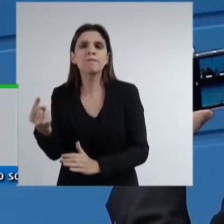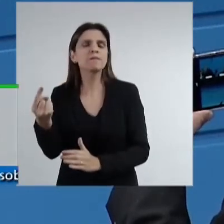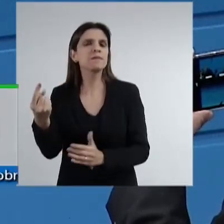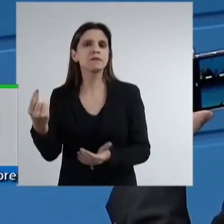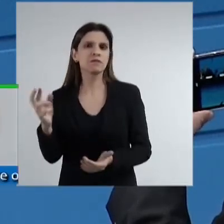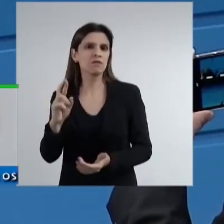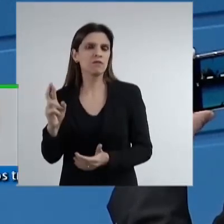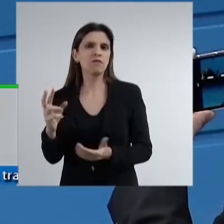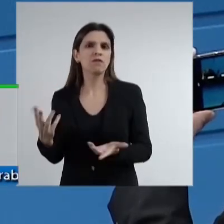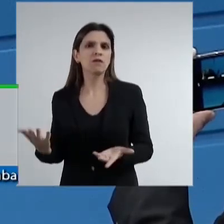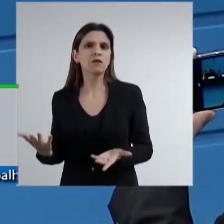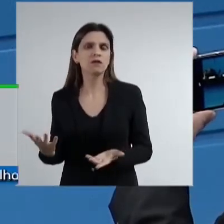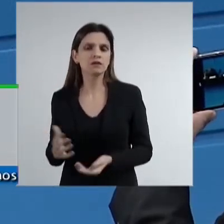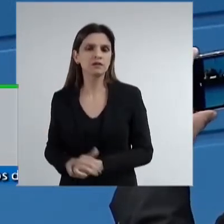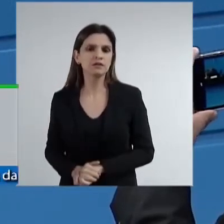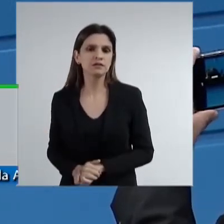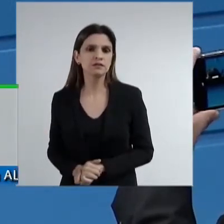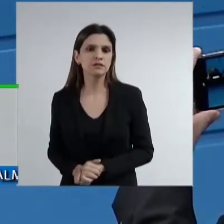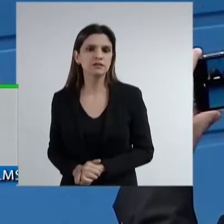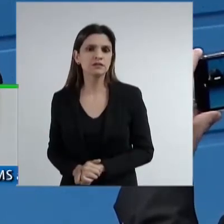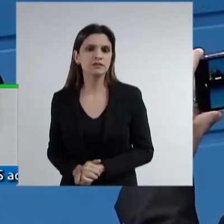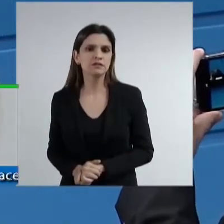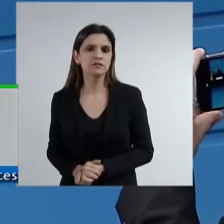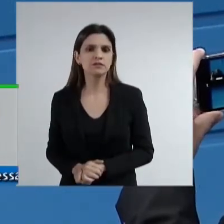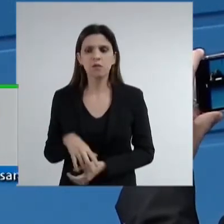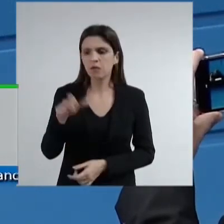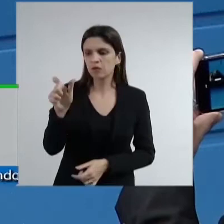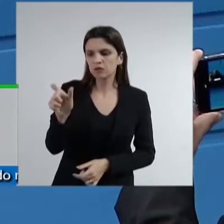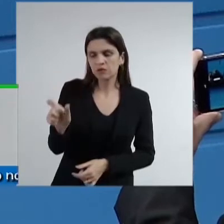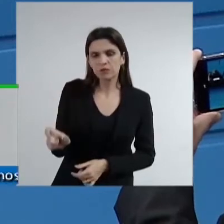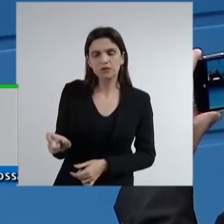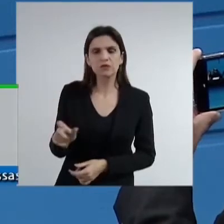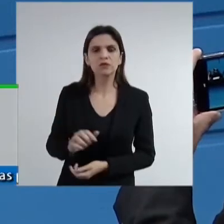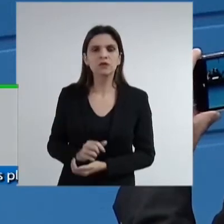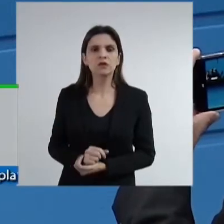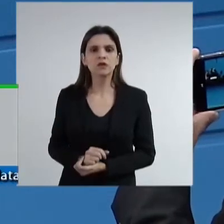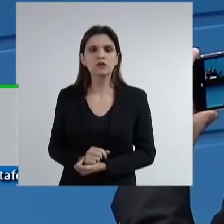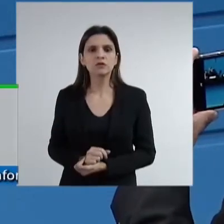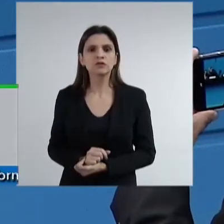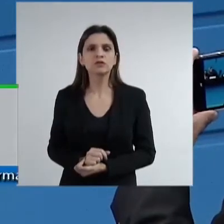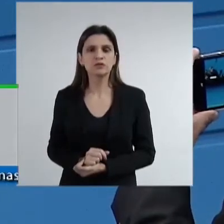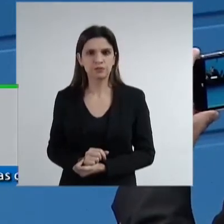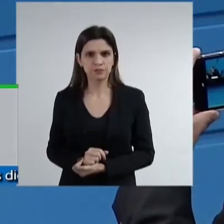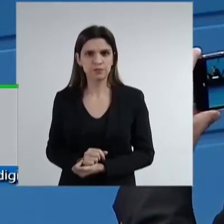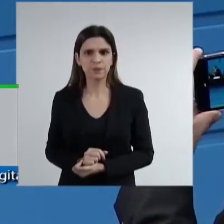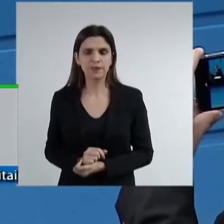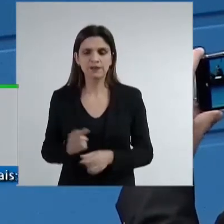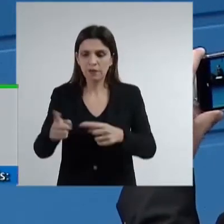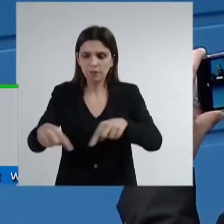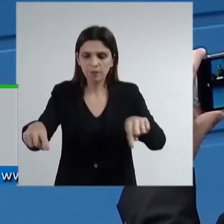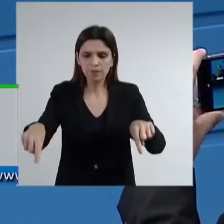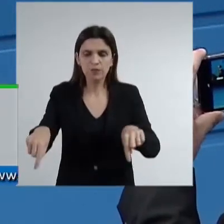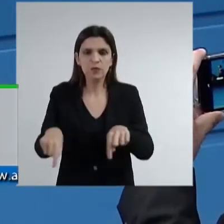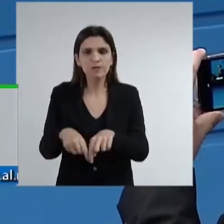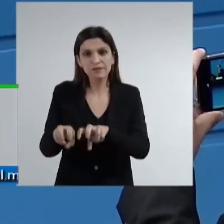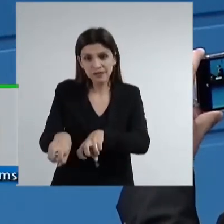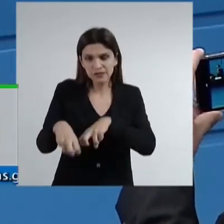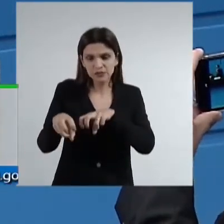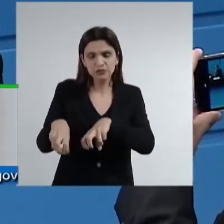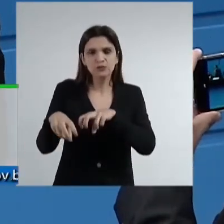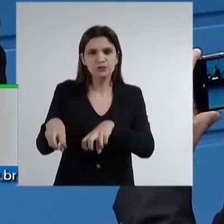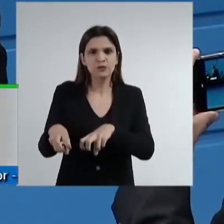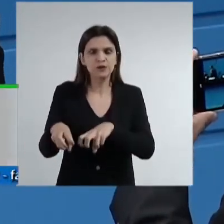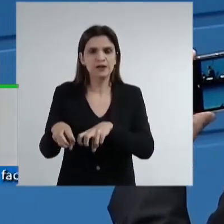houve. Um senhor que contratou uma empresa para medir na sua propriedade rural, a sua conta multiplicou por